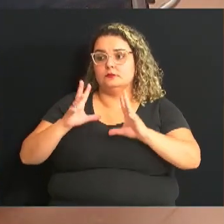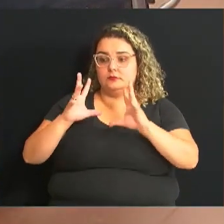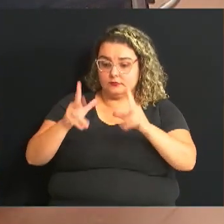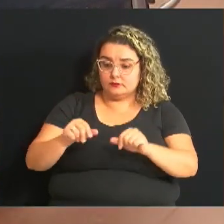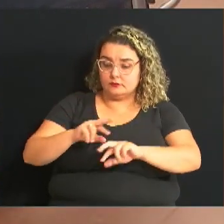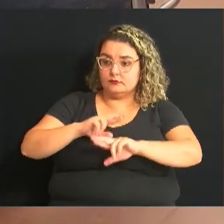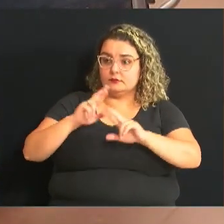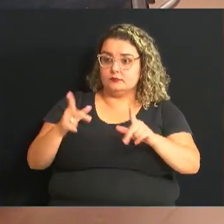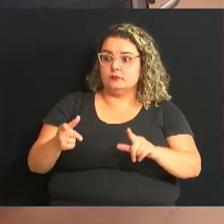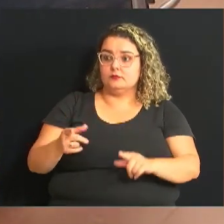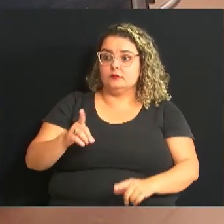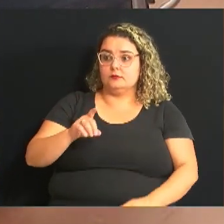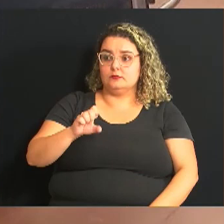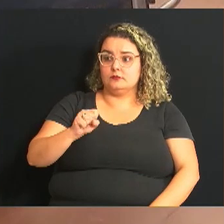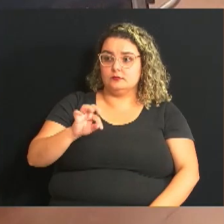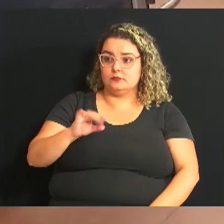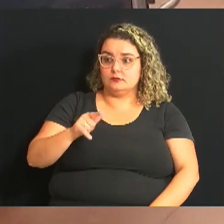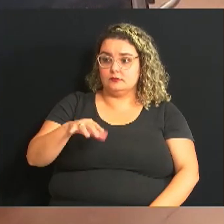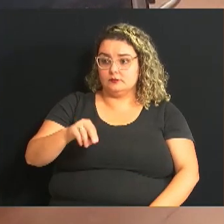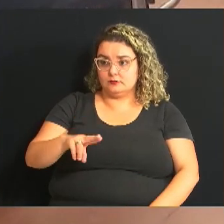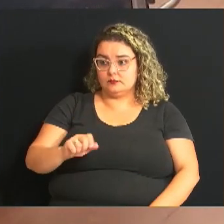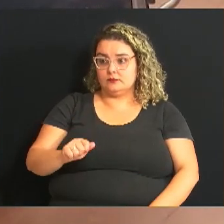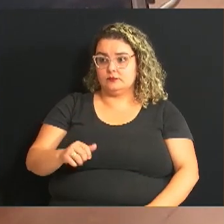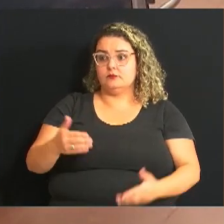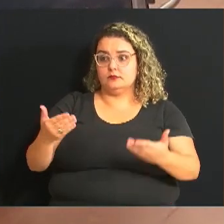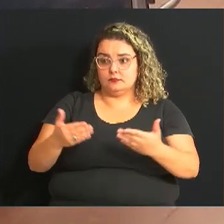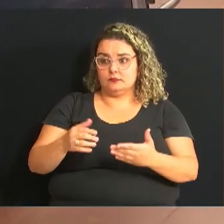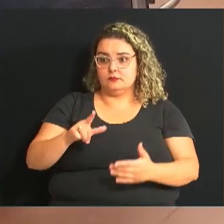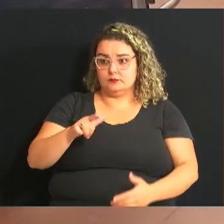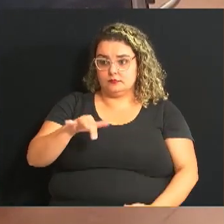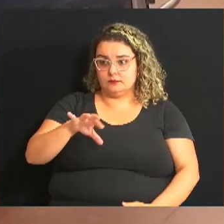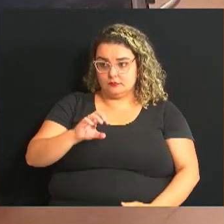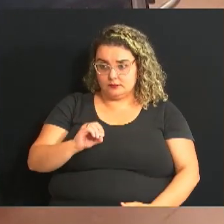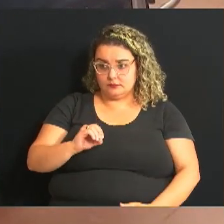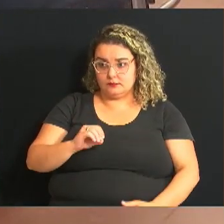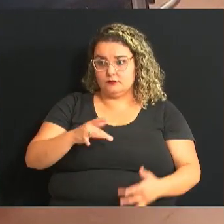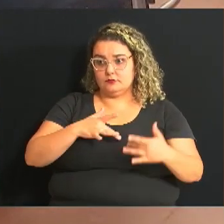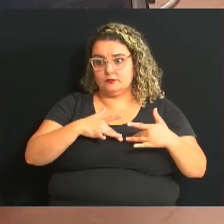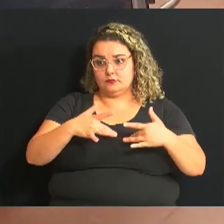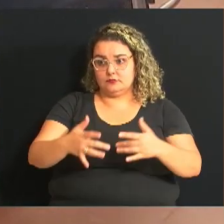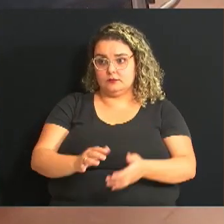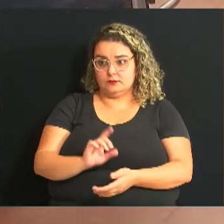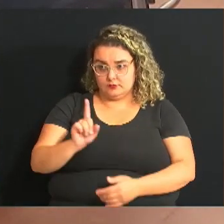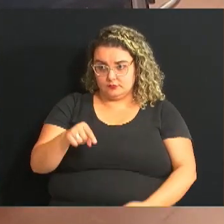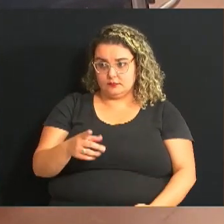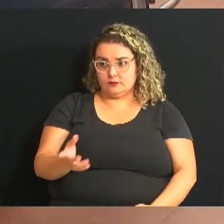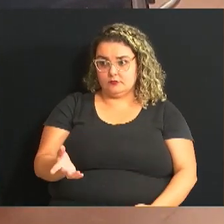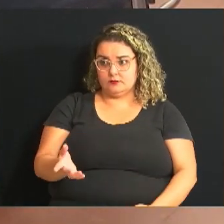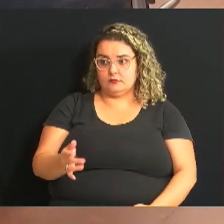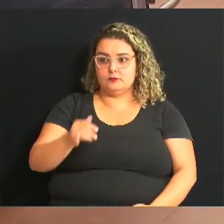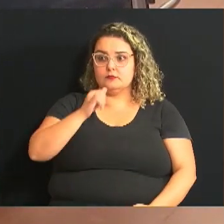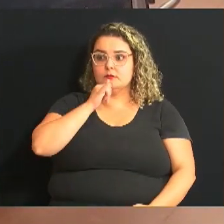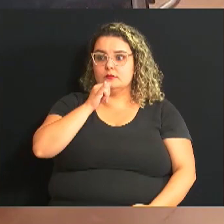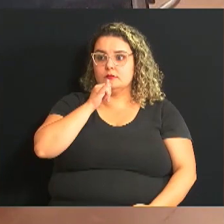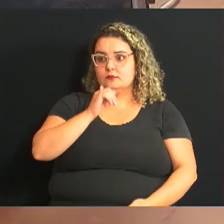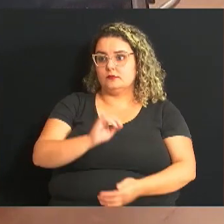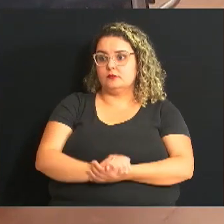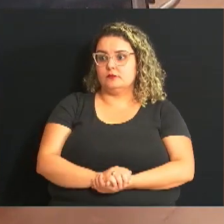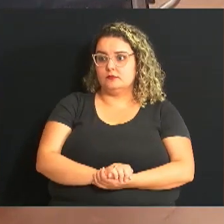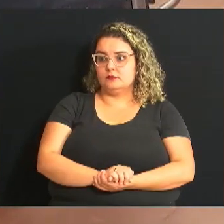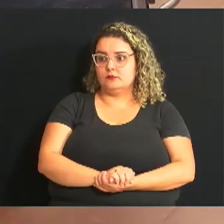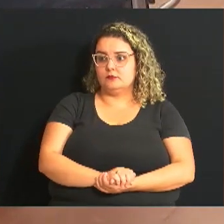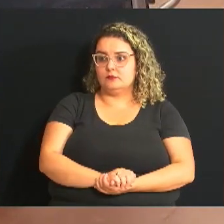da destinação que é agora o Leão Solidário, é isso? Por exemplo, eu quero doar se